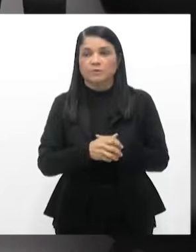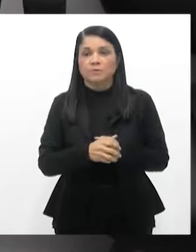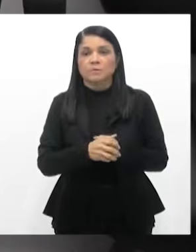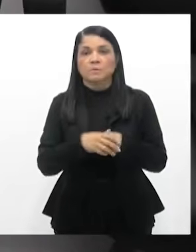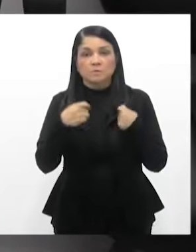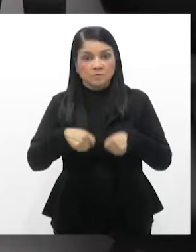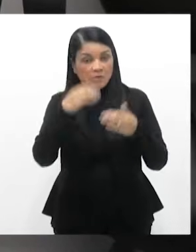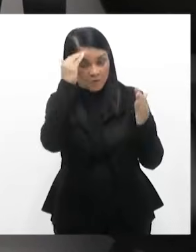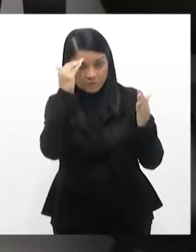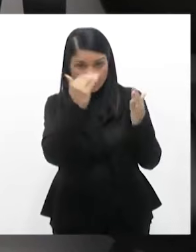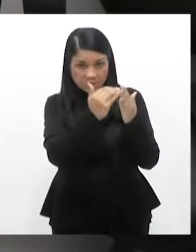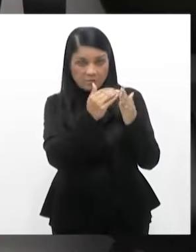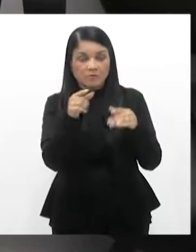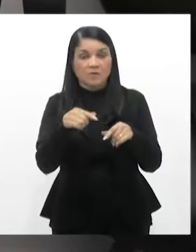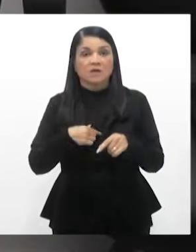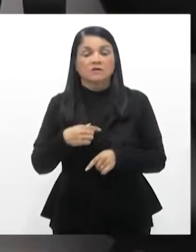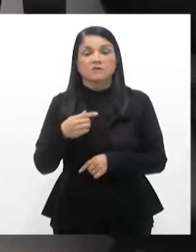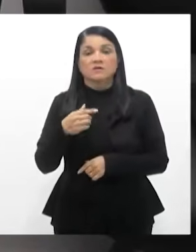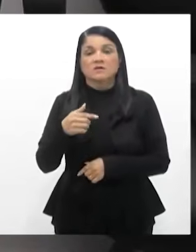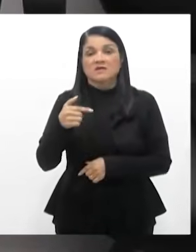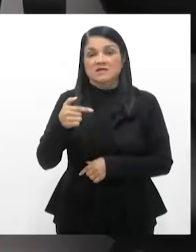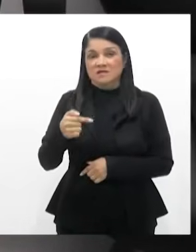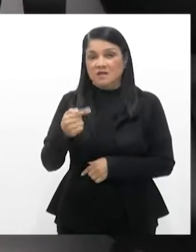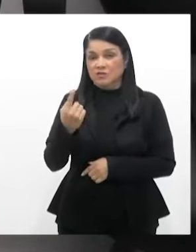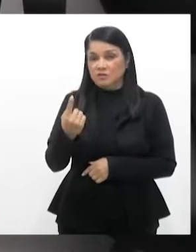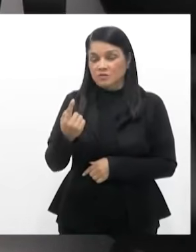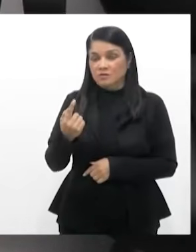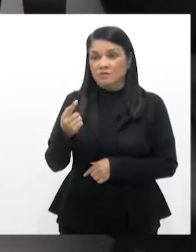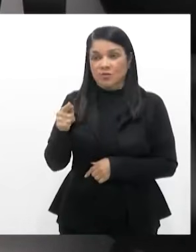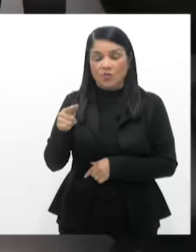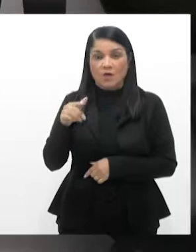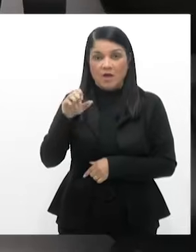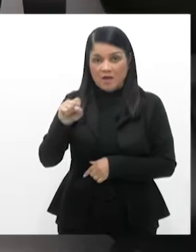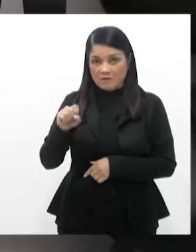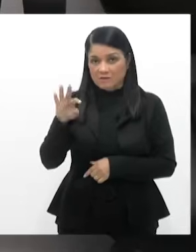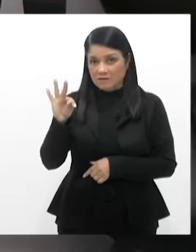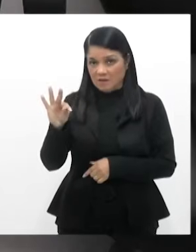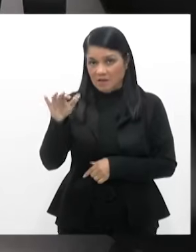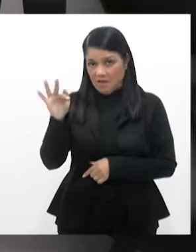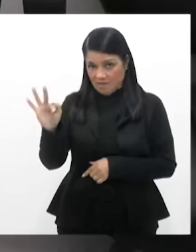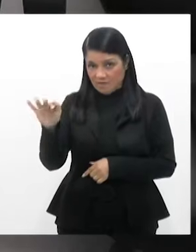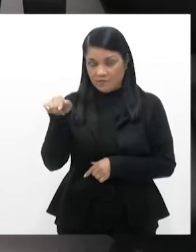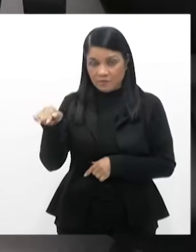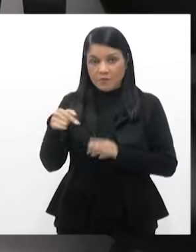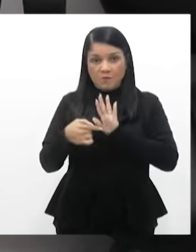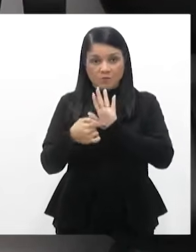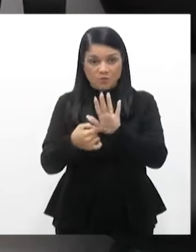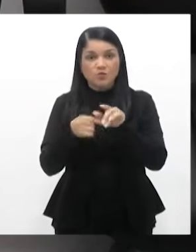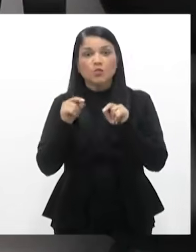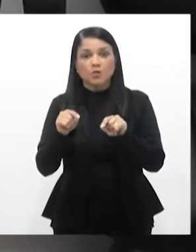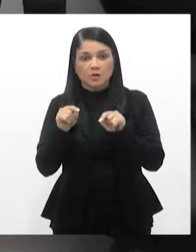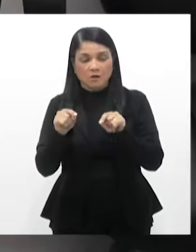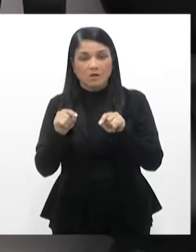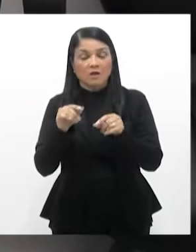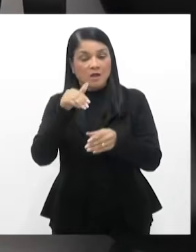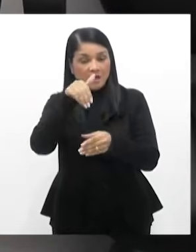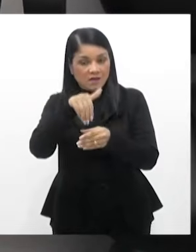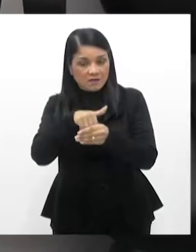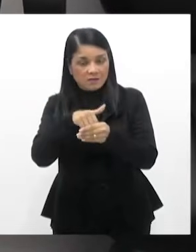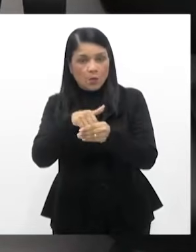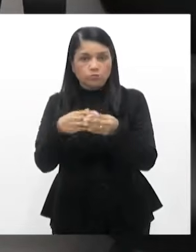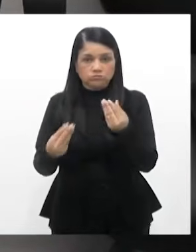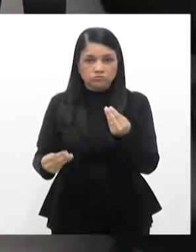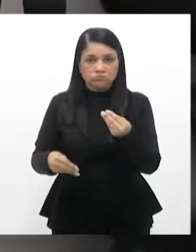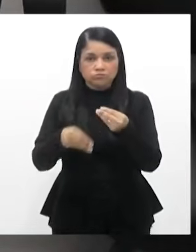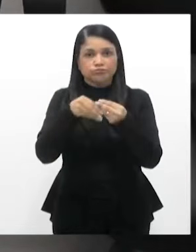tema 781 do STF, o STF reforçou que, mesmo em eleições suplementares,